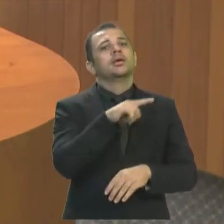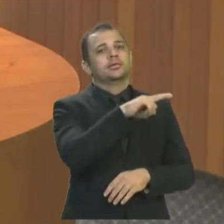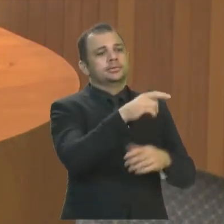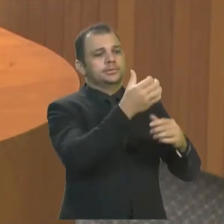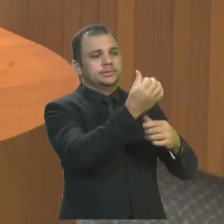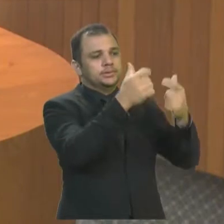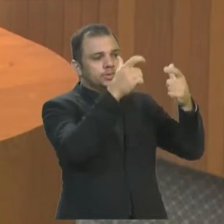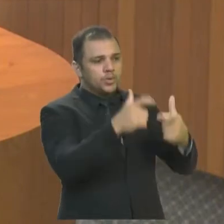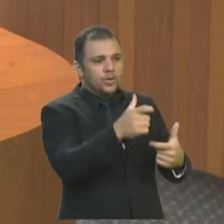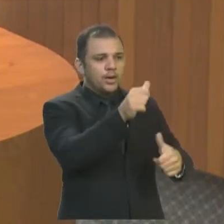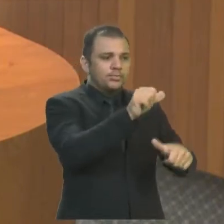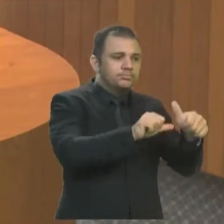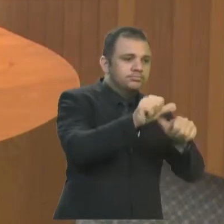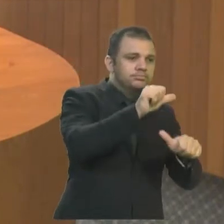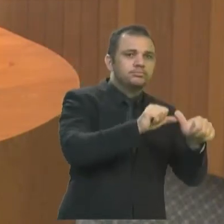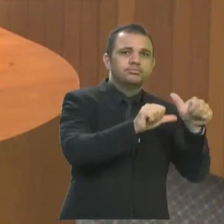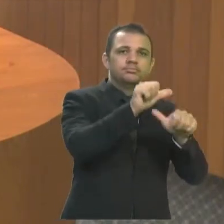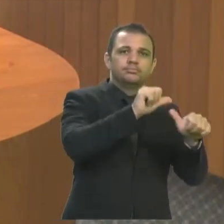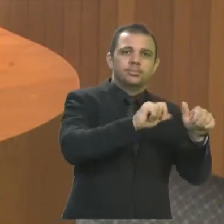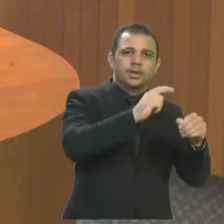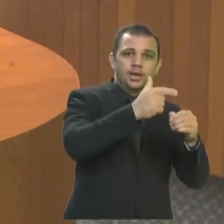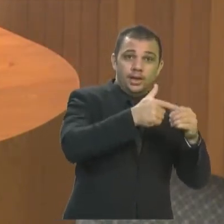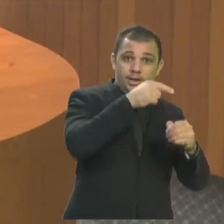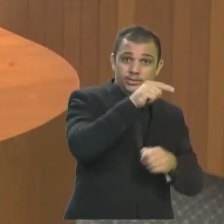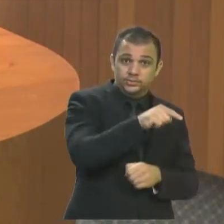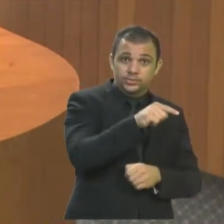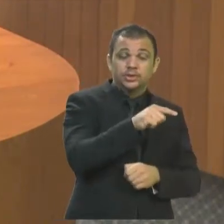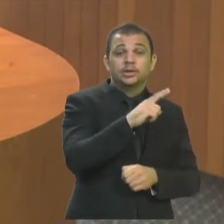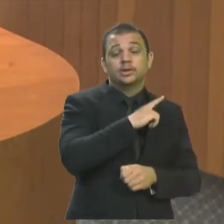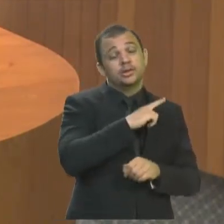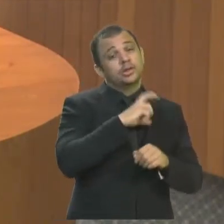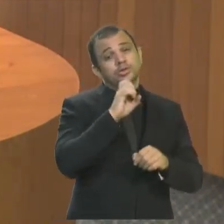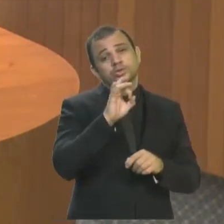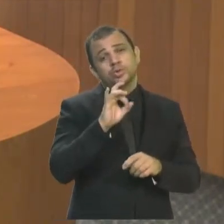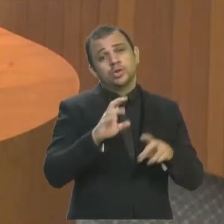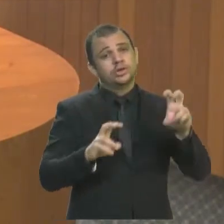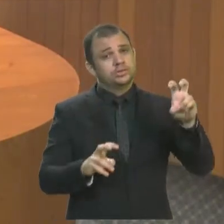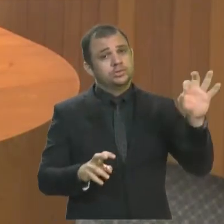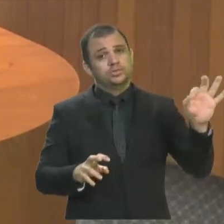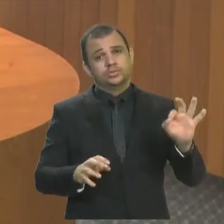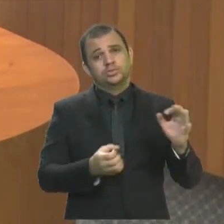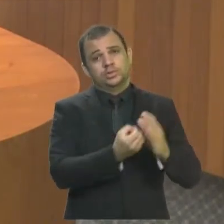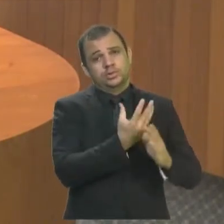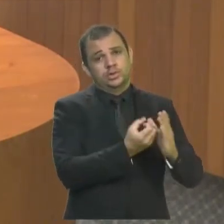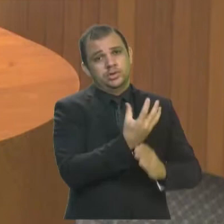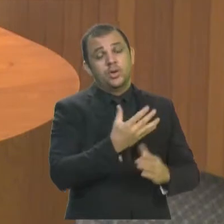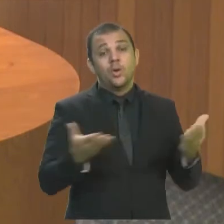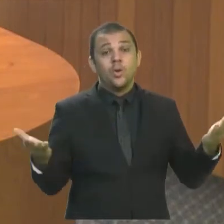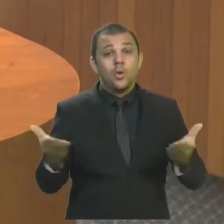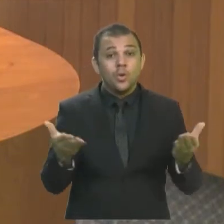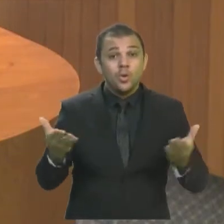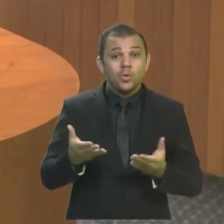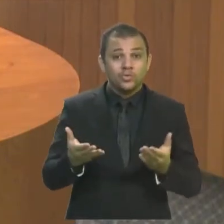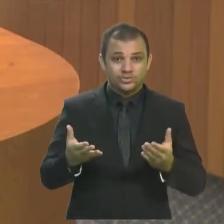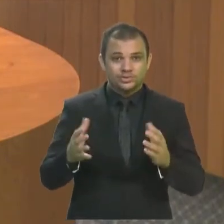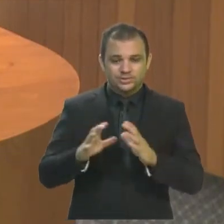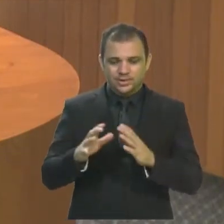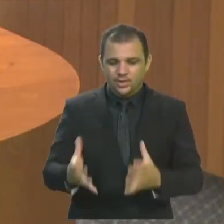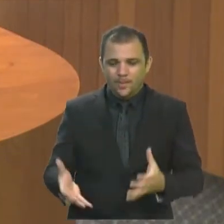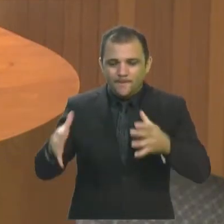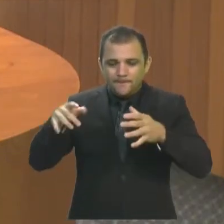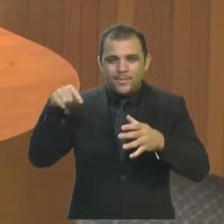ele está custando em torno de US$74. É aproximadamente a cotação dele. A Petrobras hoje, Antônio,